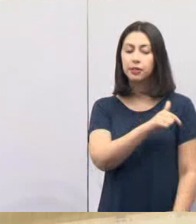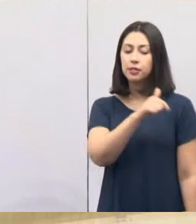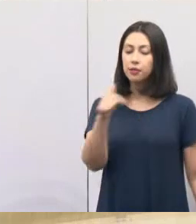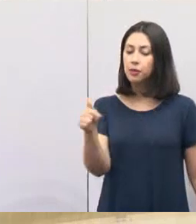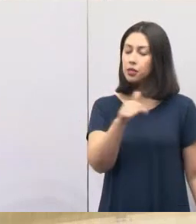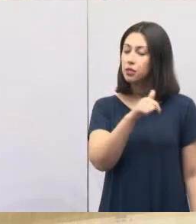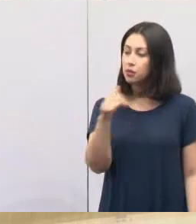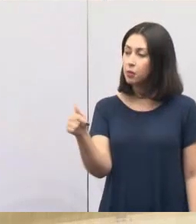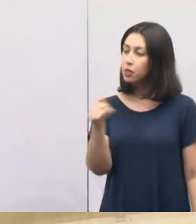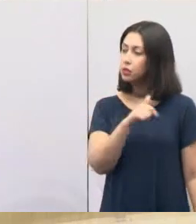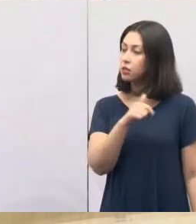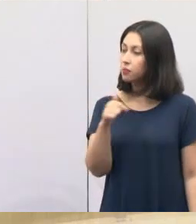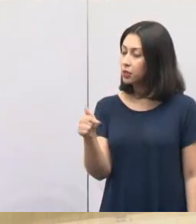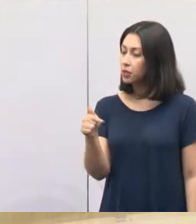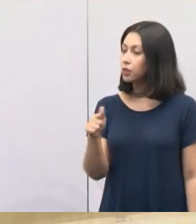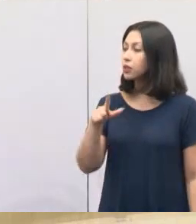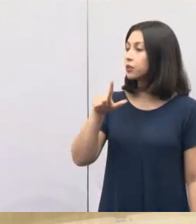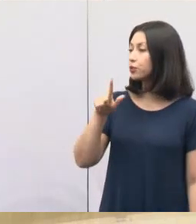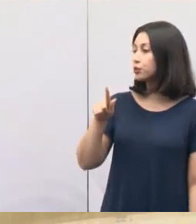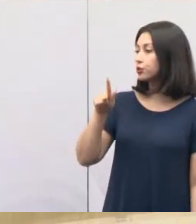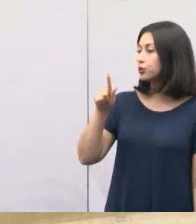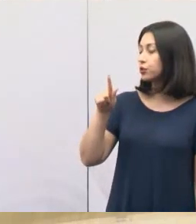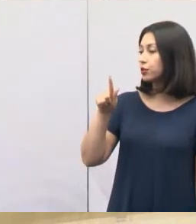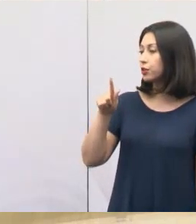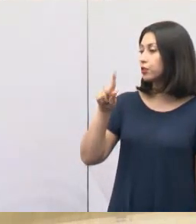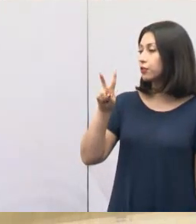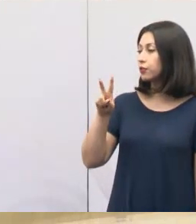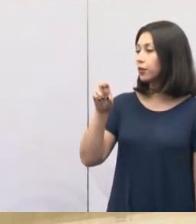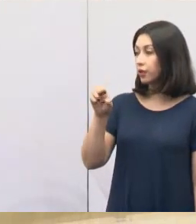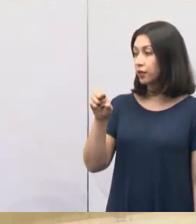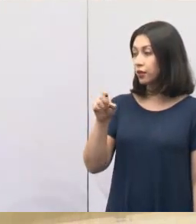para a GVE XX,